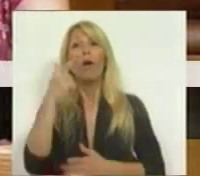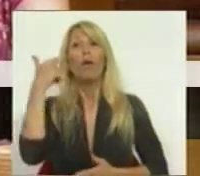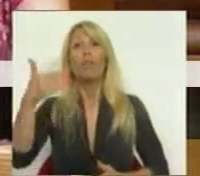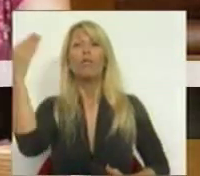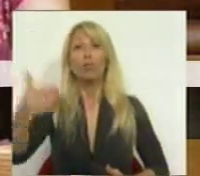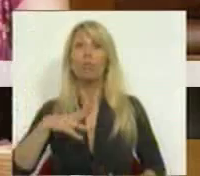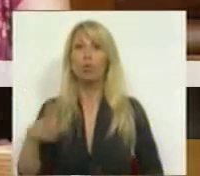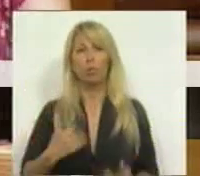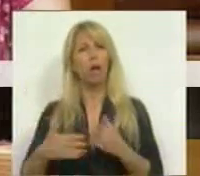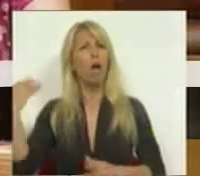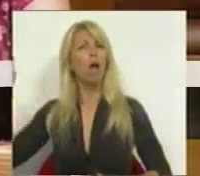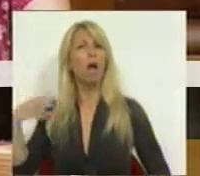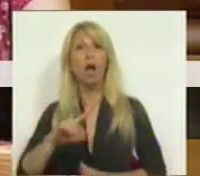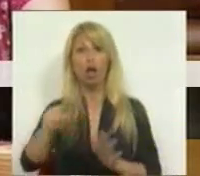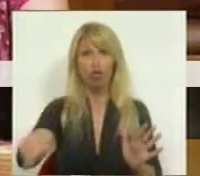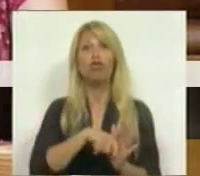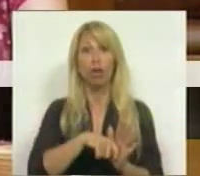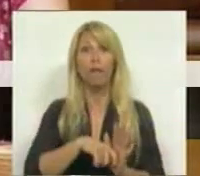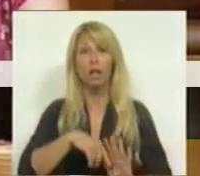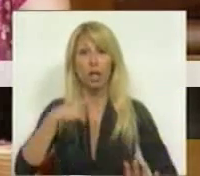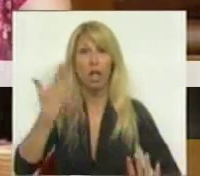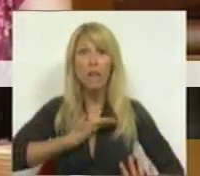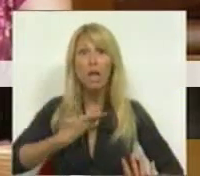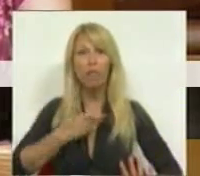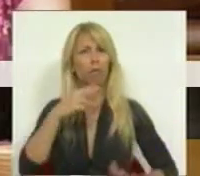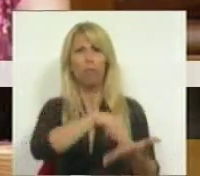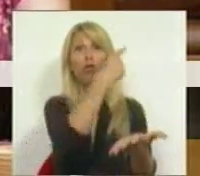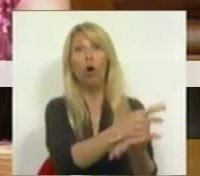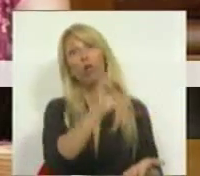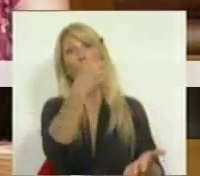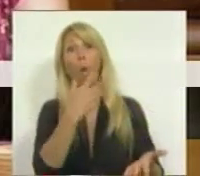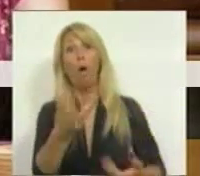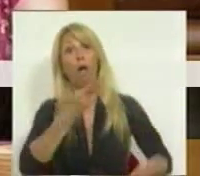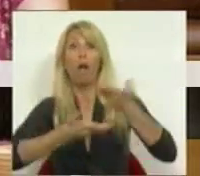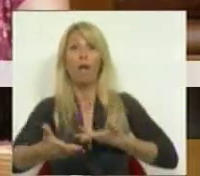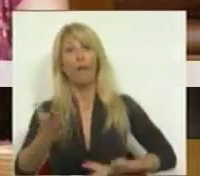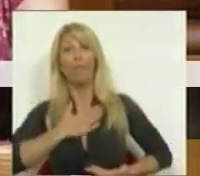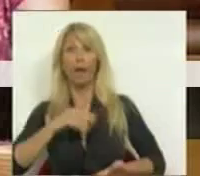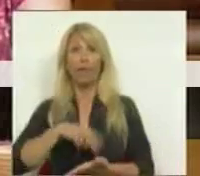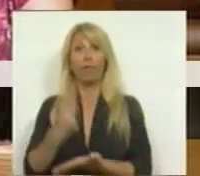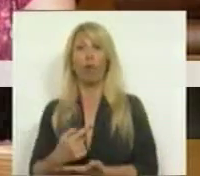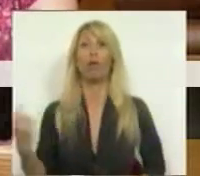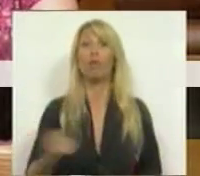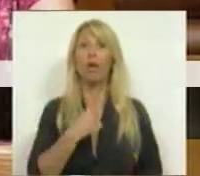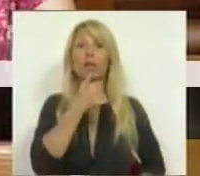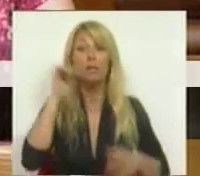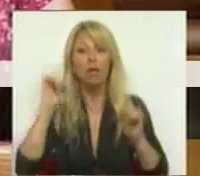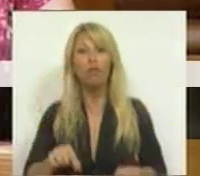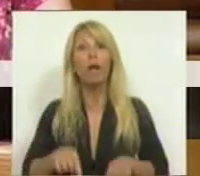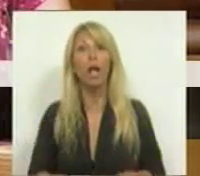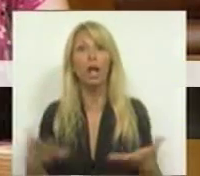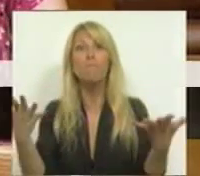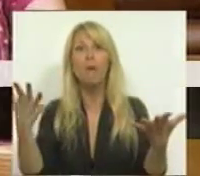a chantagem da dívida ou somos vencidos por ela. A decisão está nas mãos desta Assembleia e